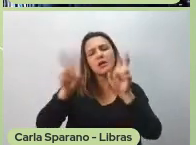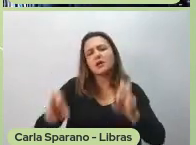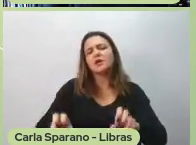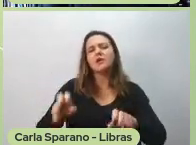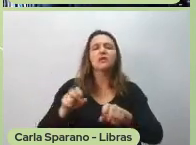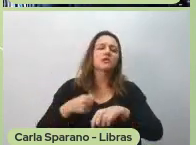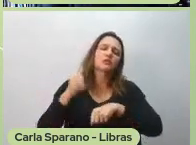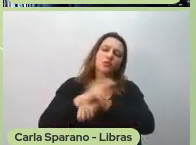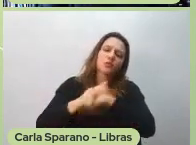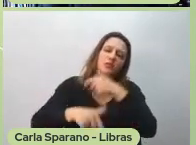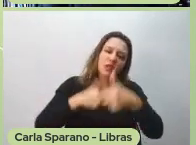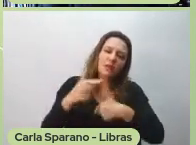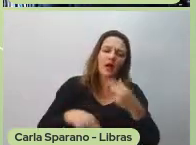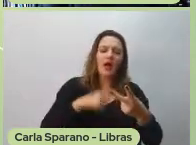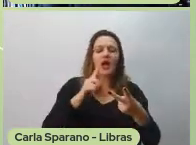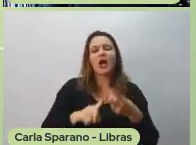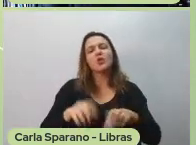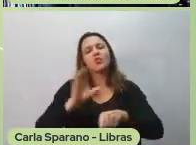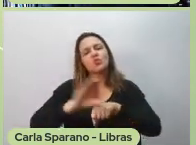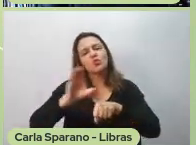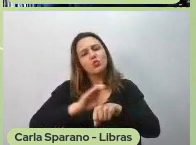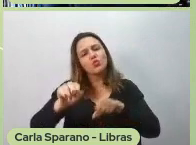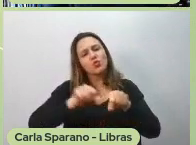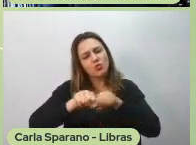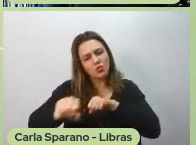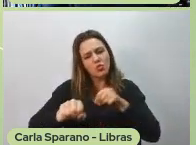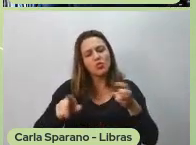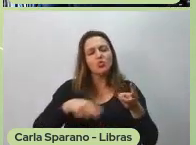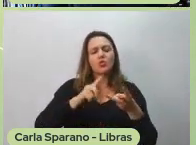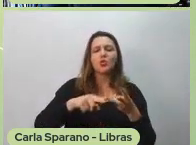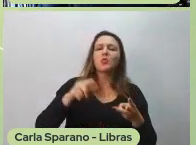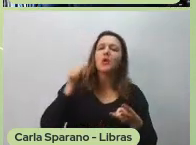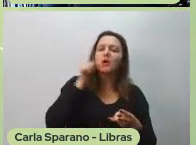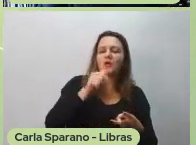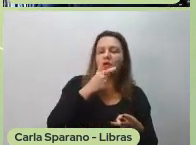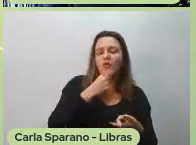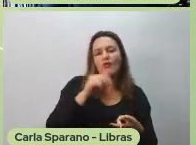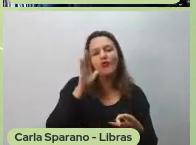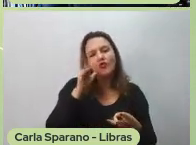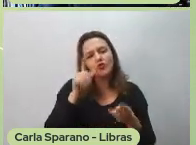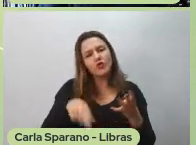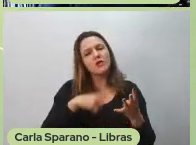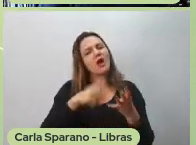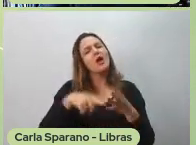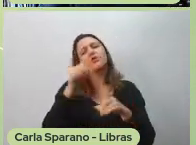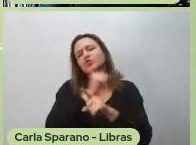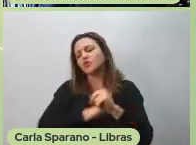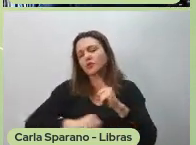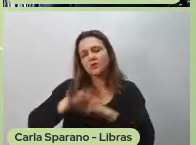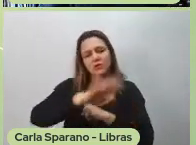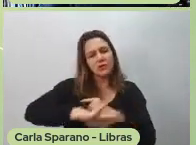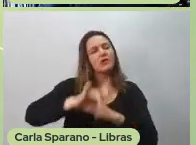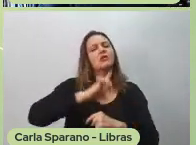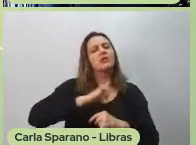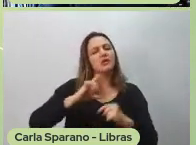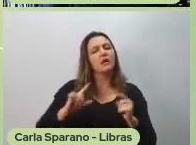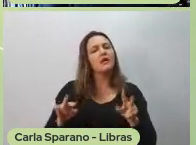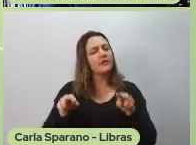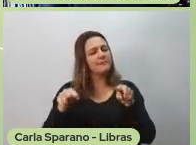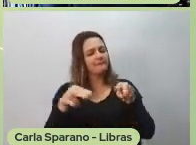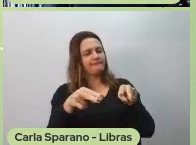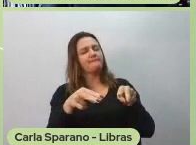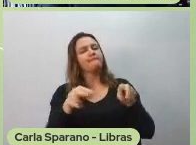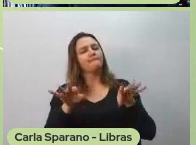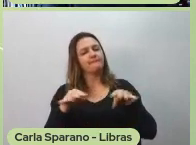capacitação, seja para nossos colaboradores e colaboradoras, ou seja também para a sociedade, a gente teve esse olhar, mas a gente tem um